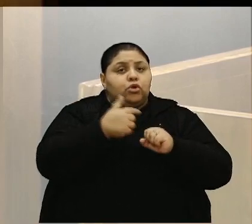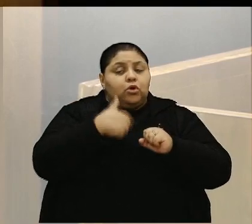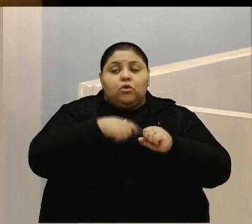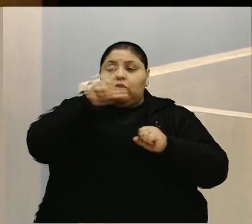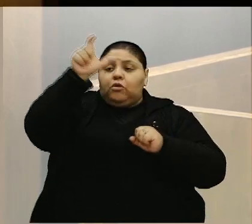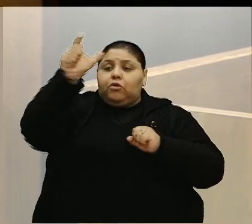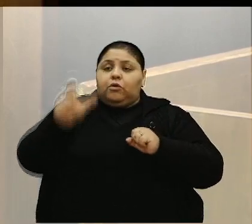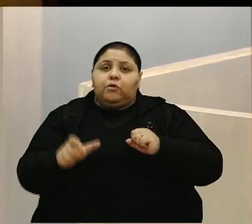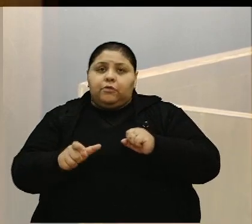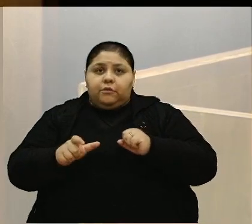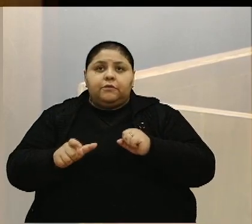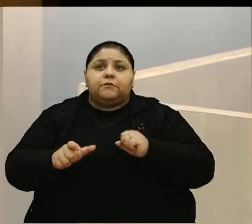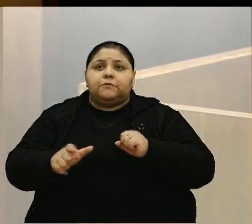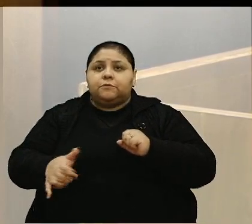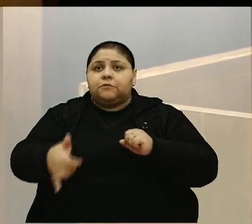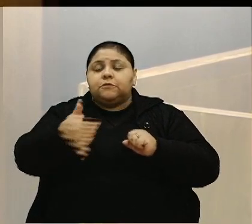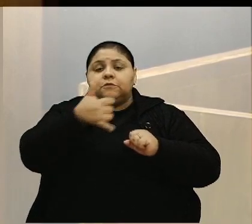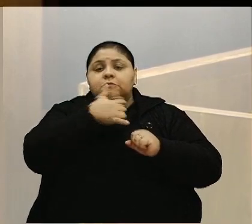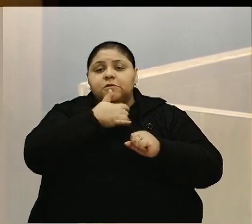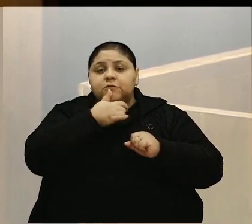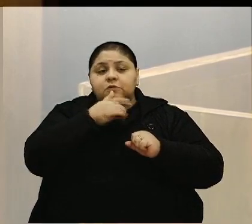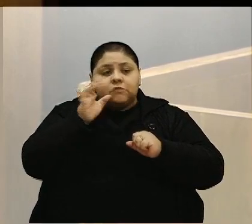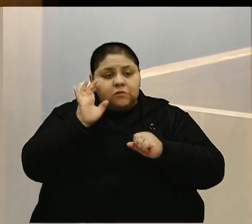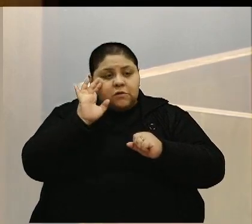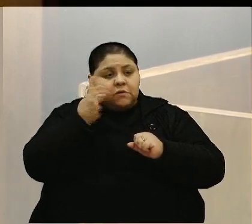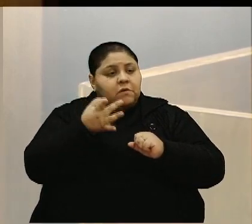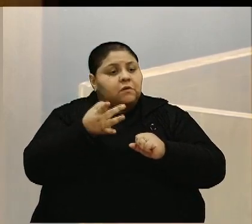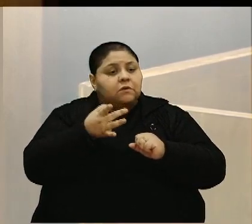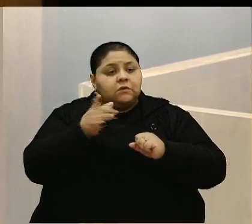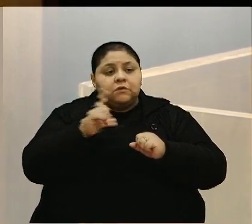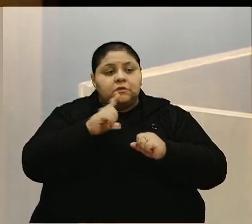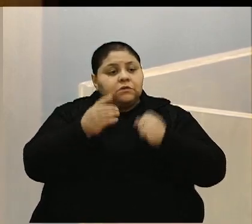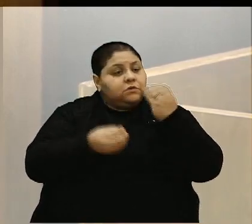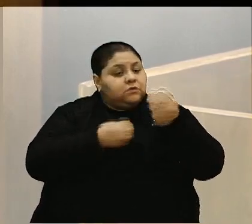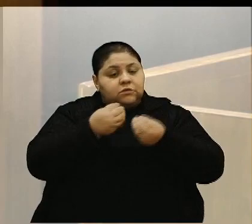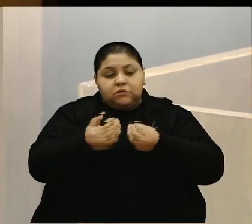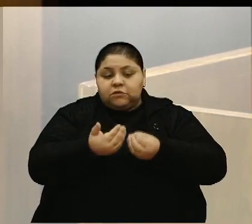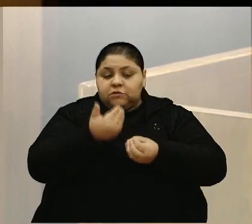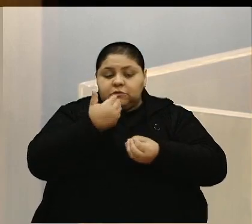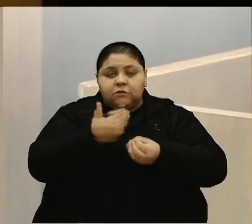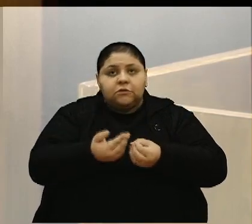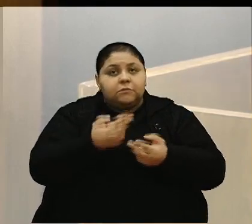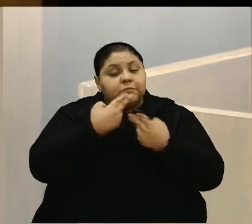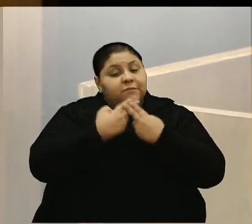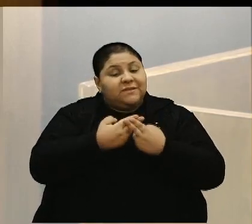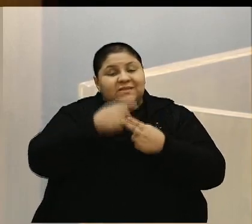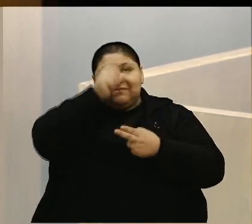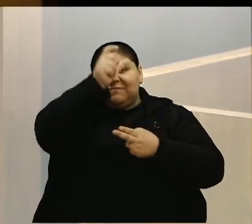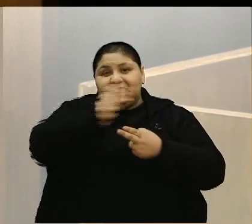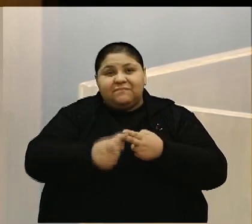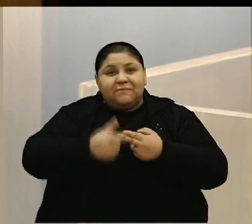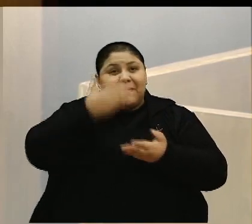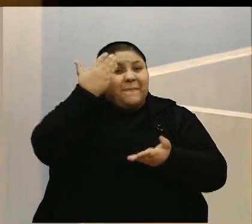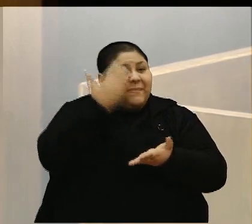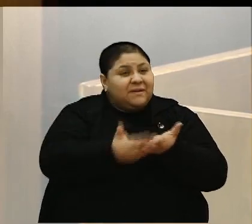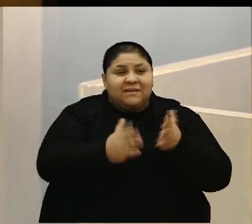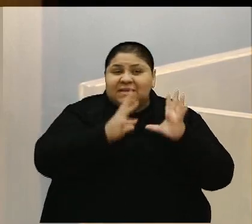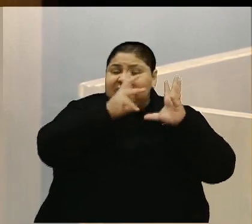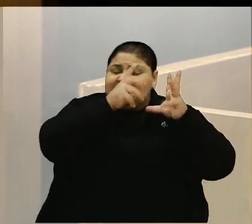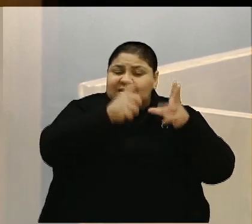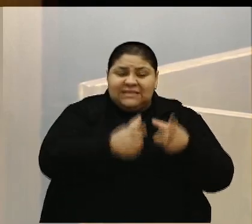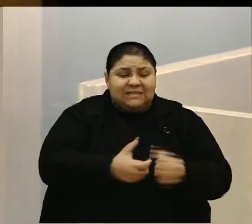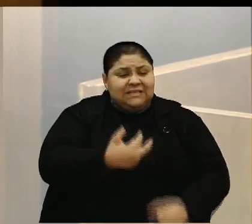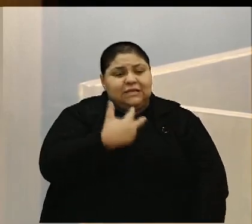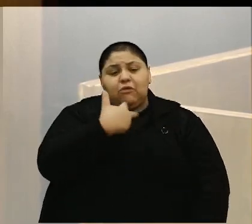uma parte, vereador. Infelizmente, o que está acontecendo, que não tem como pedir paciência lá para as pessoas. Quem perdeu tudo não